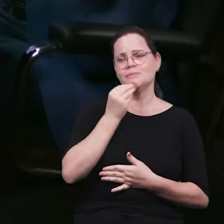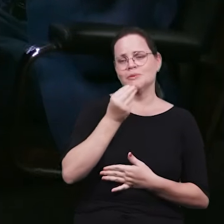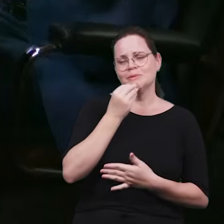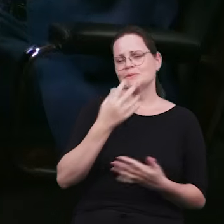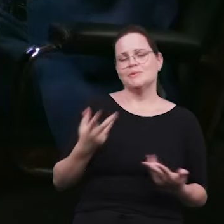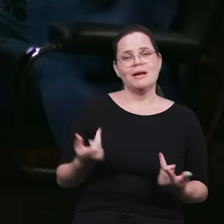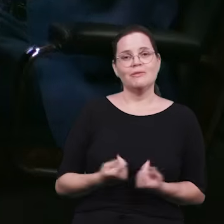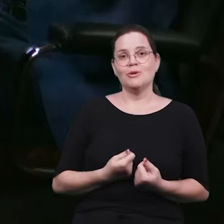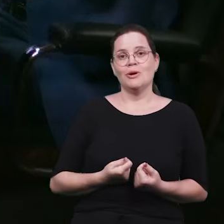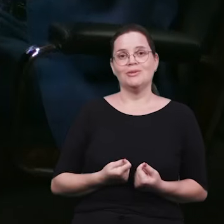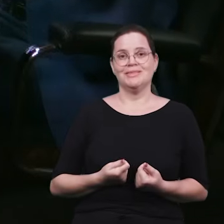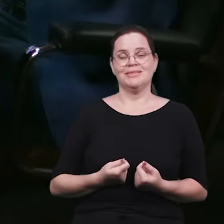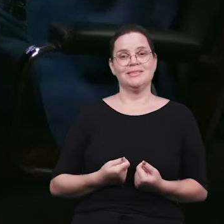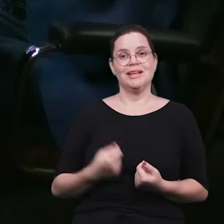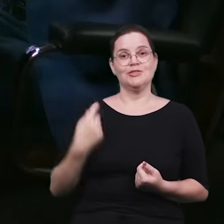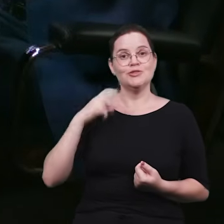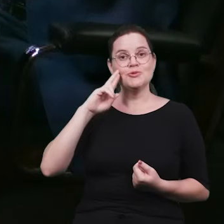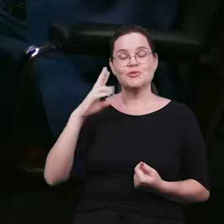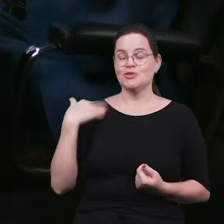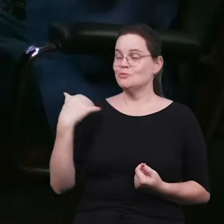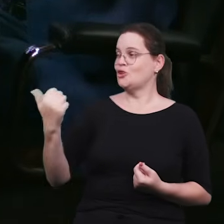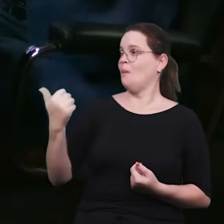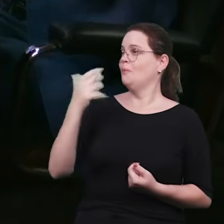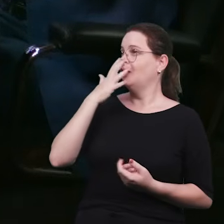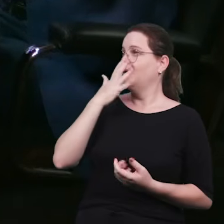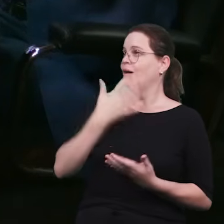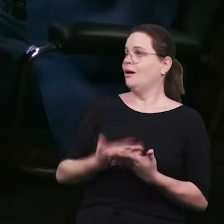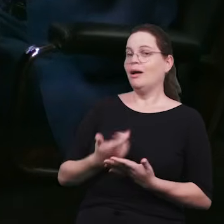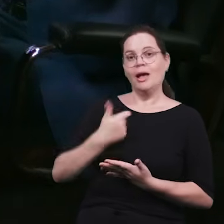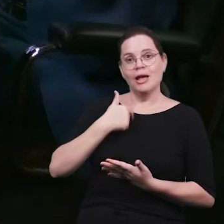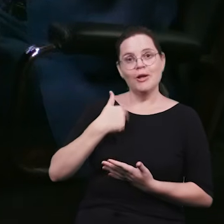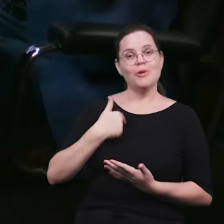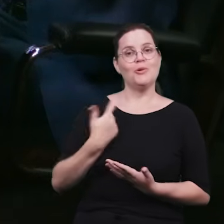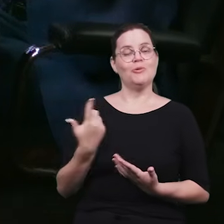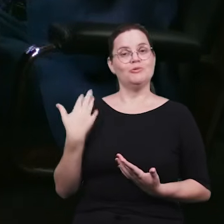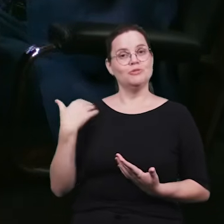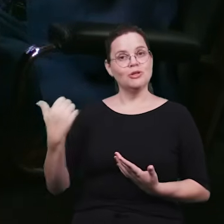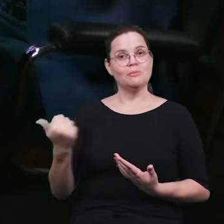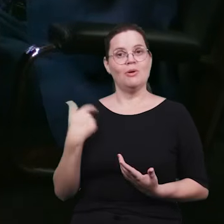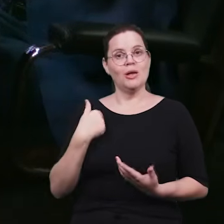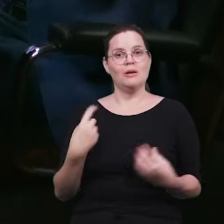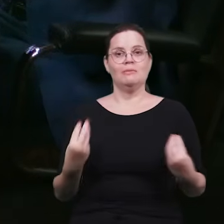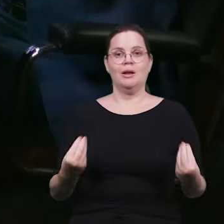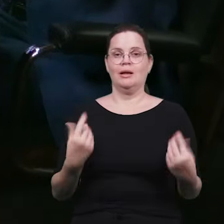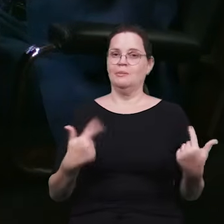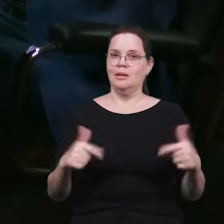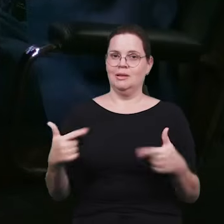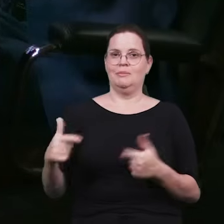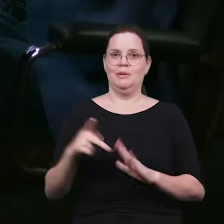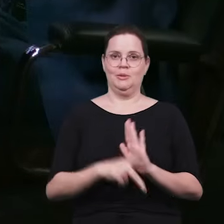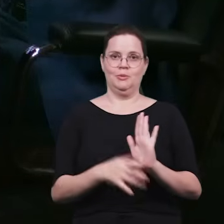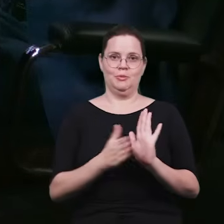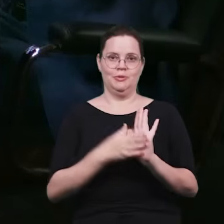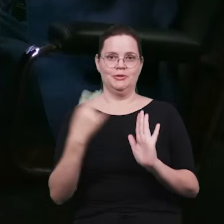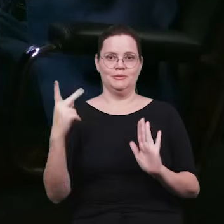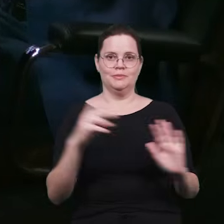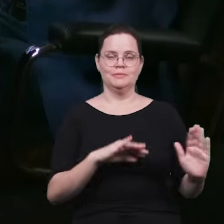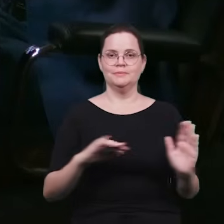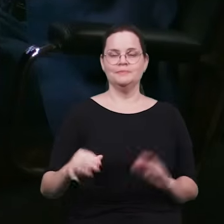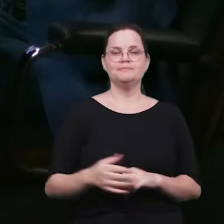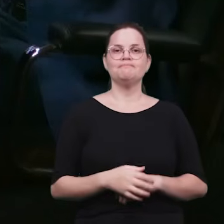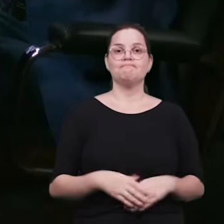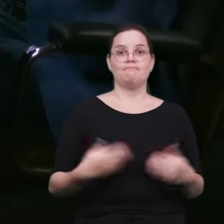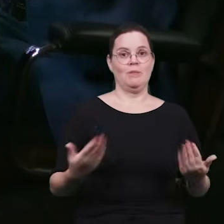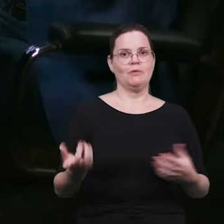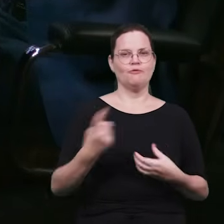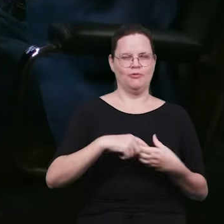de sermos escolhidos para a realização dessa obra. é isso mesmo. Aí, quando Mardoqueu dá